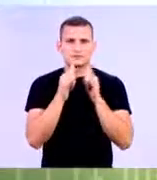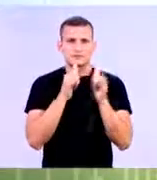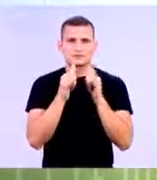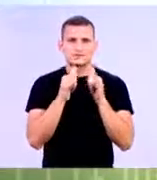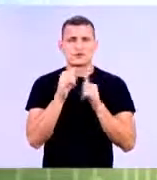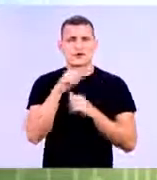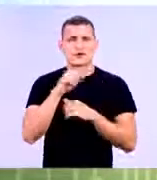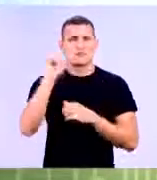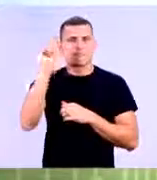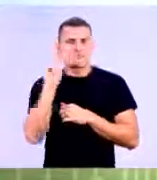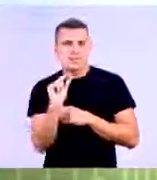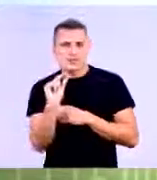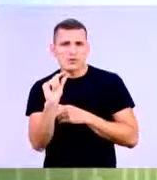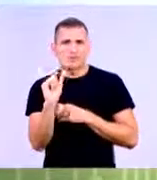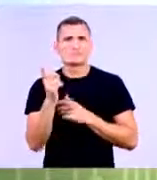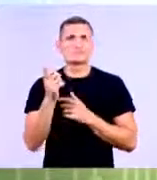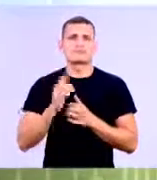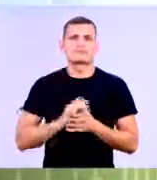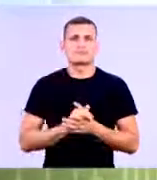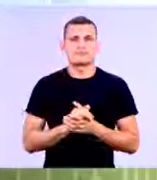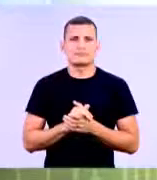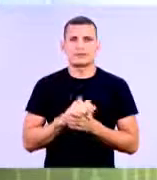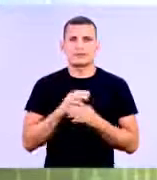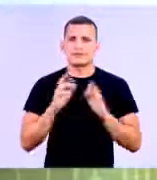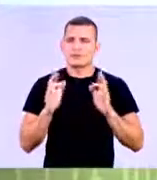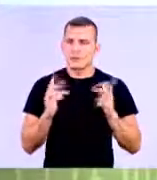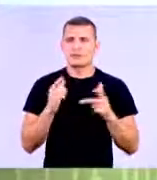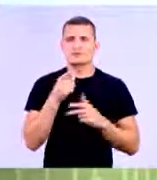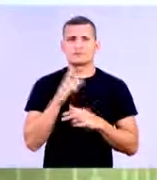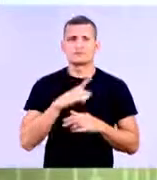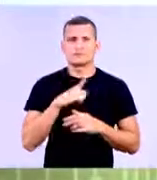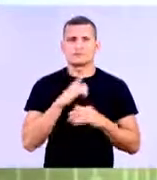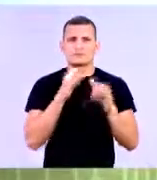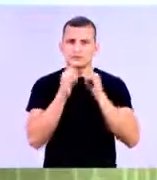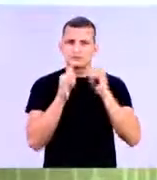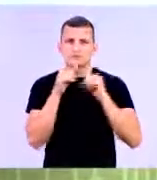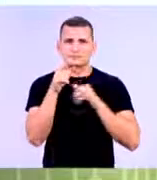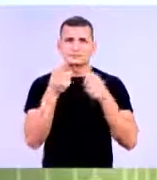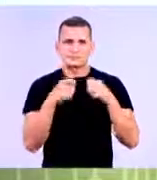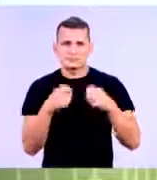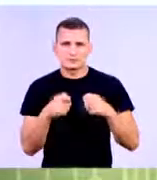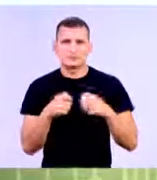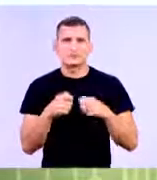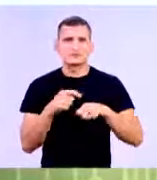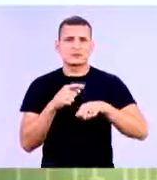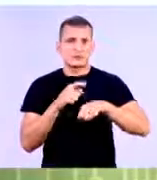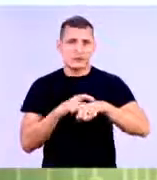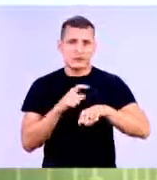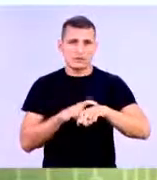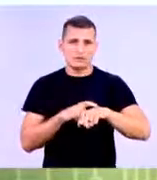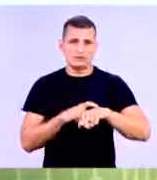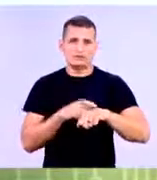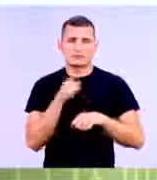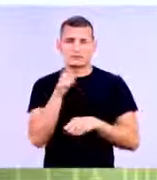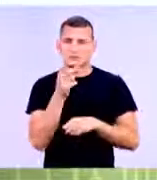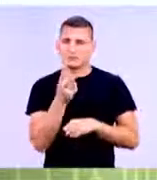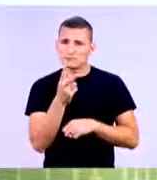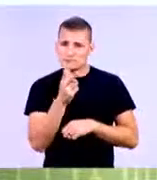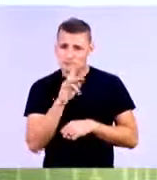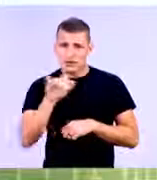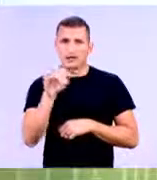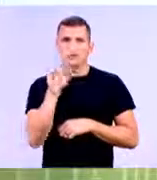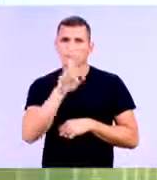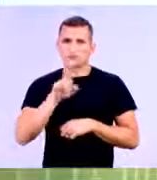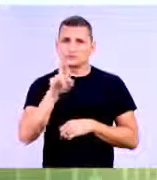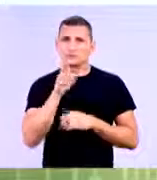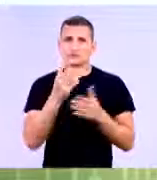o menor possível. E claro, se você tem a informação que você precisa na hora que você vai aplicar em algum